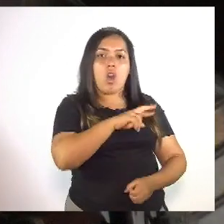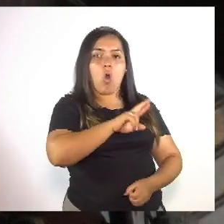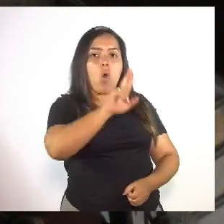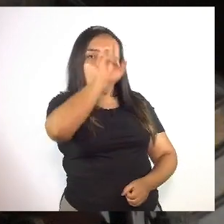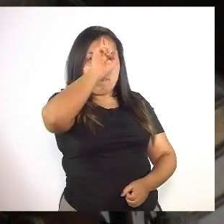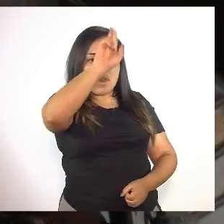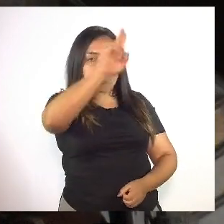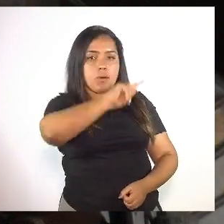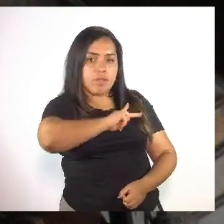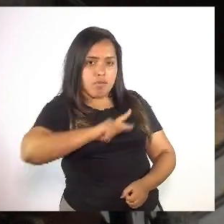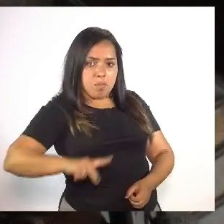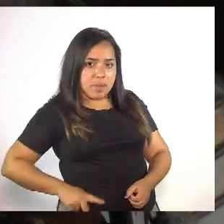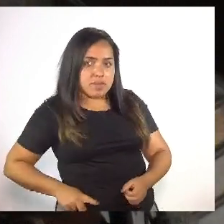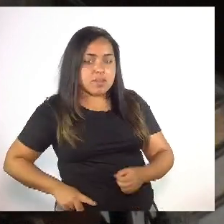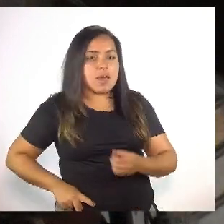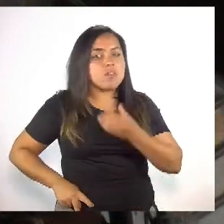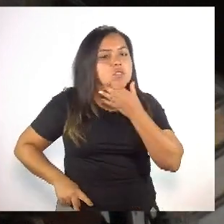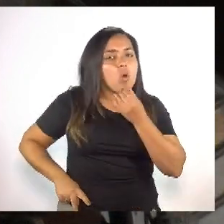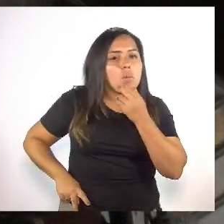deputado Bacelar.